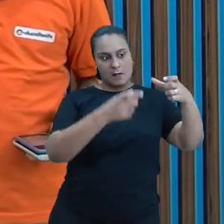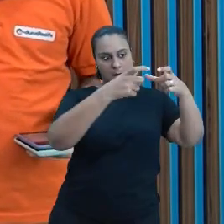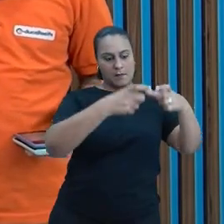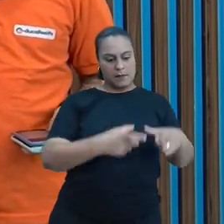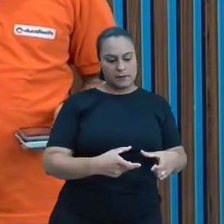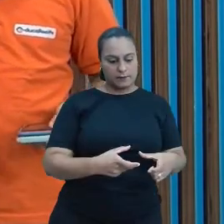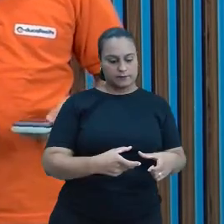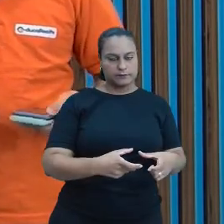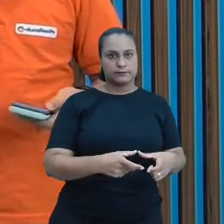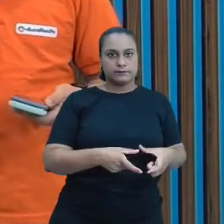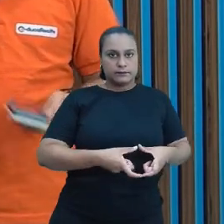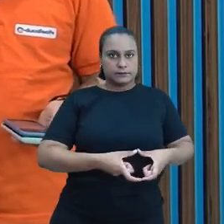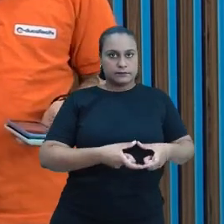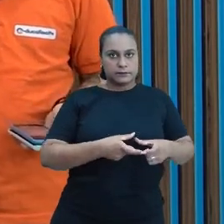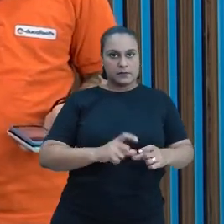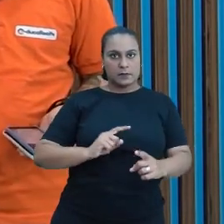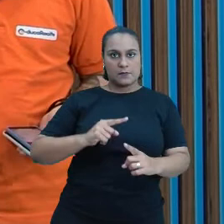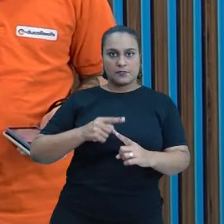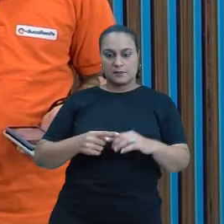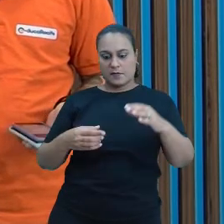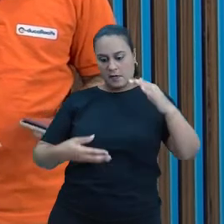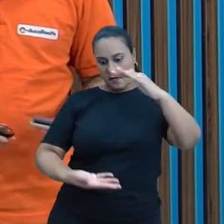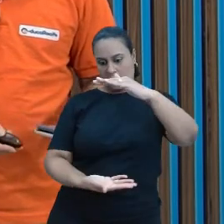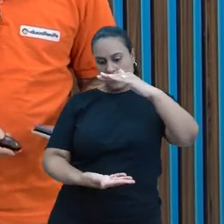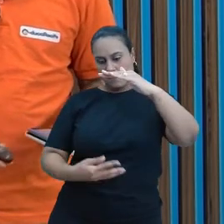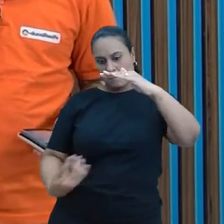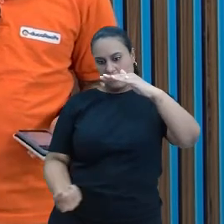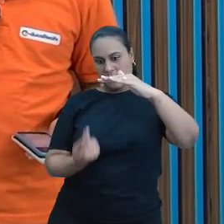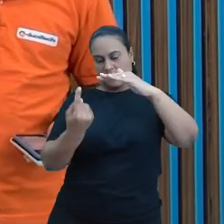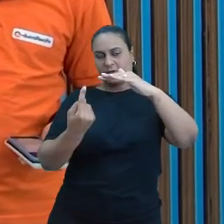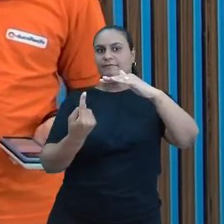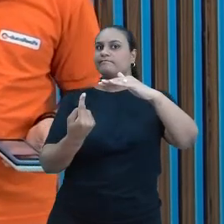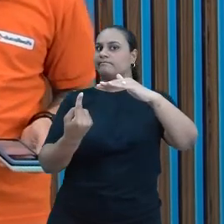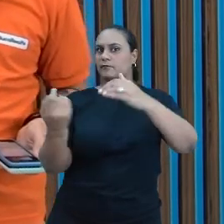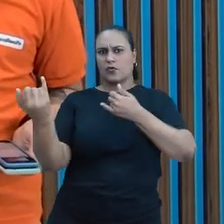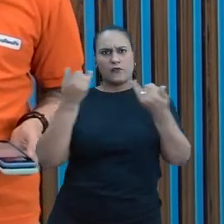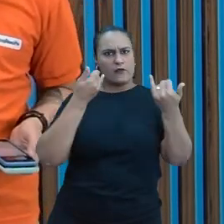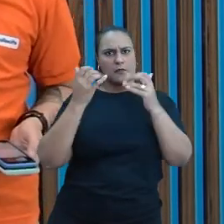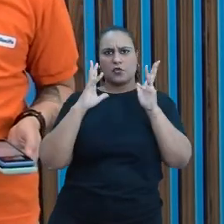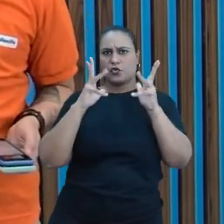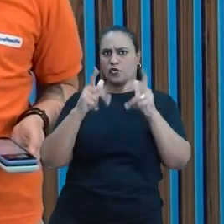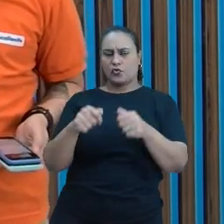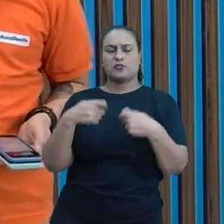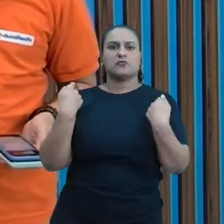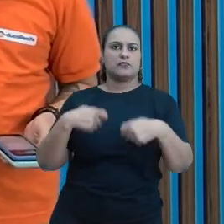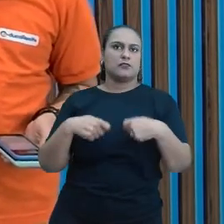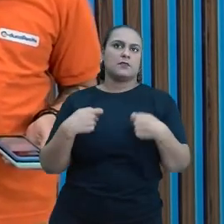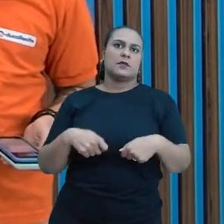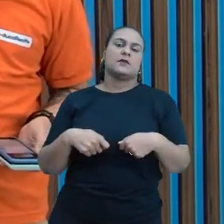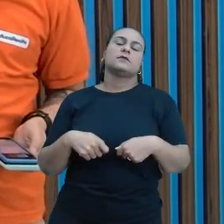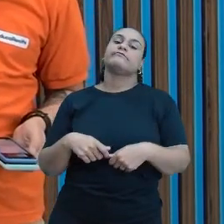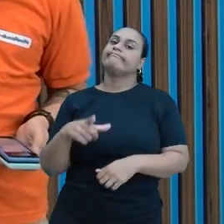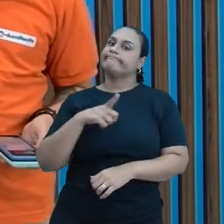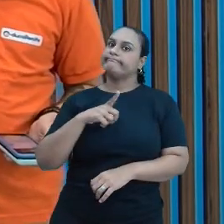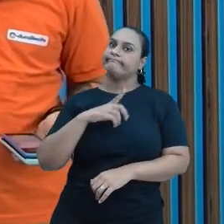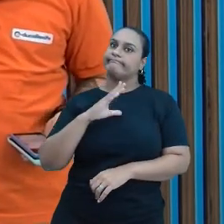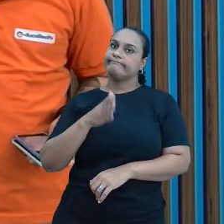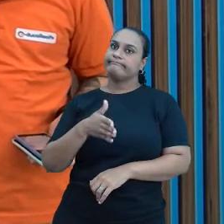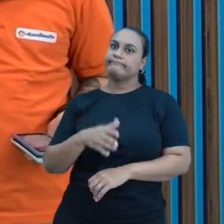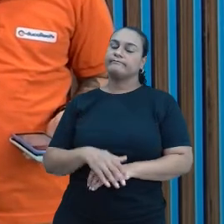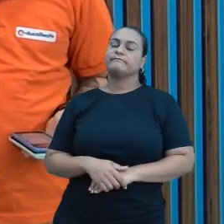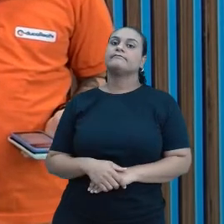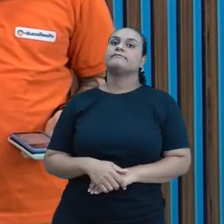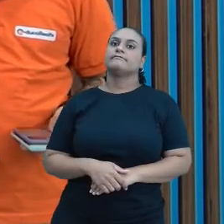pela altura. Observe que todas as informações que eu preciso, eu já tenho. Para calcular a área da base, eu já tenho o raio, que é de